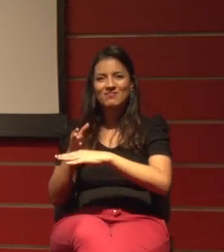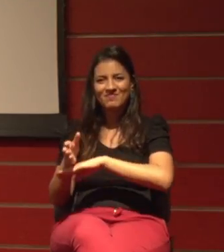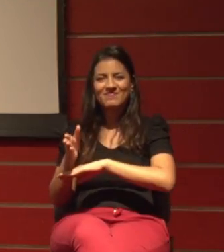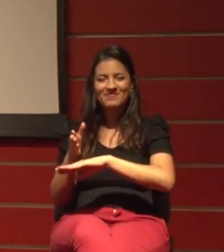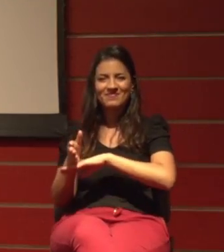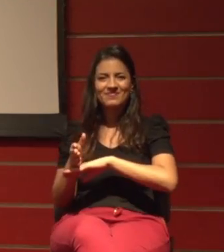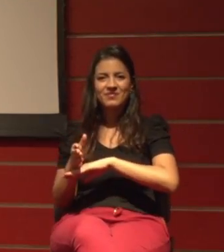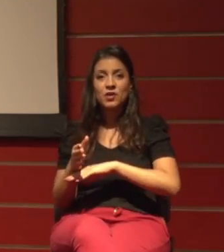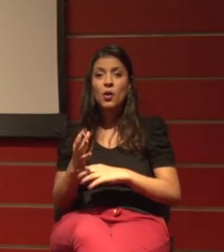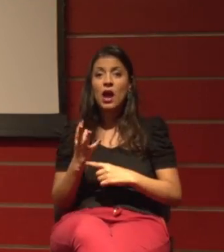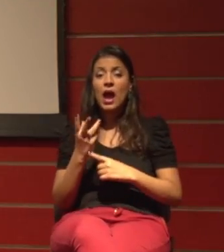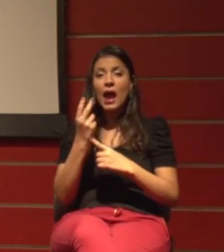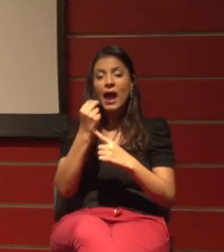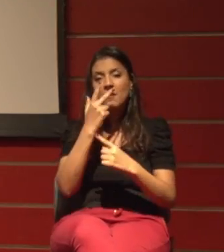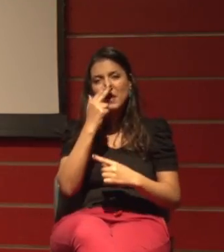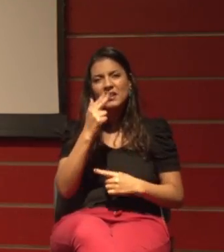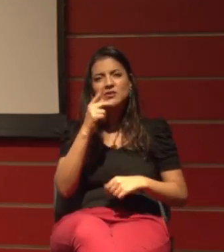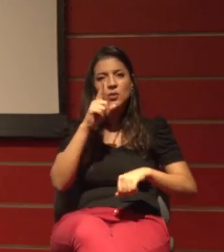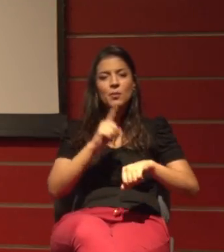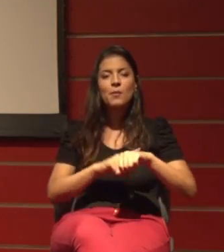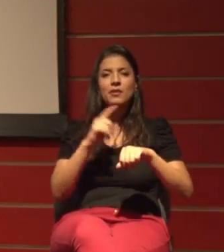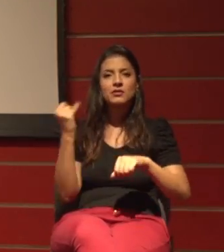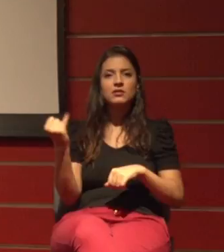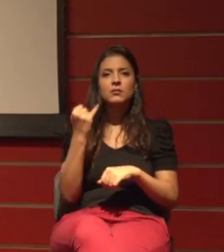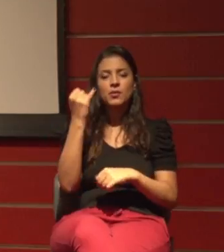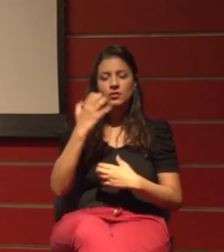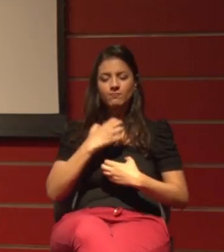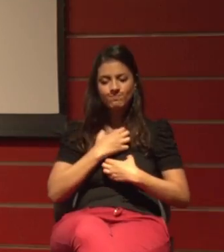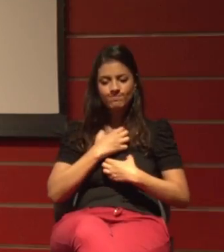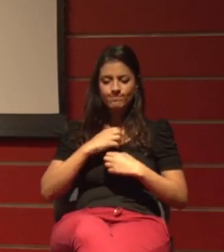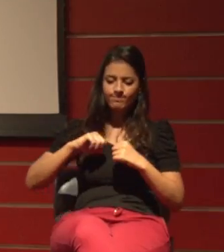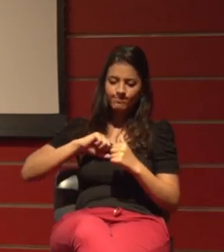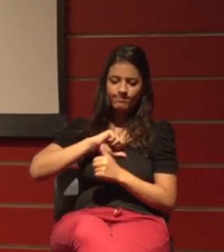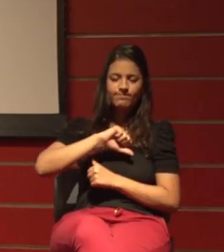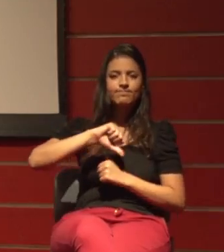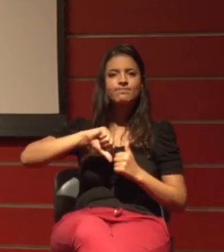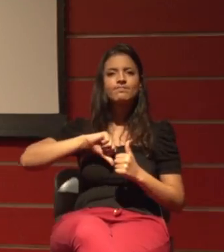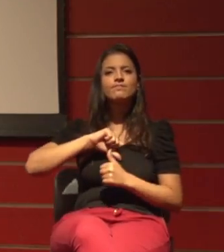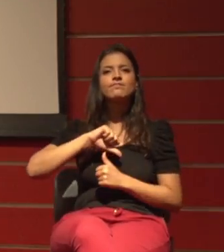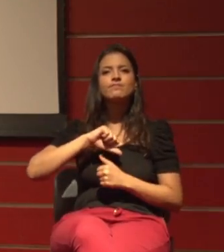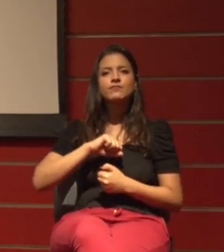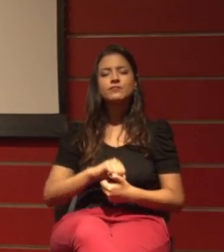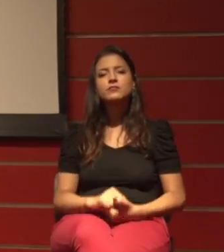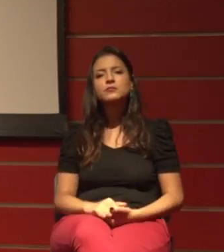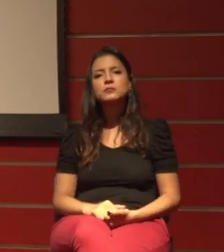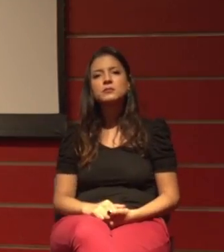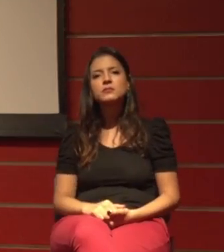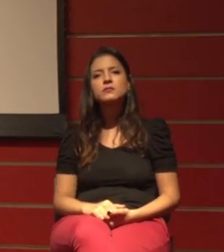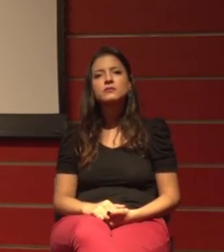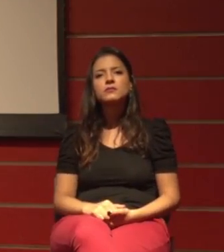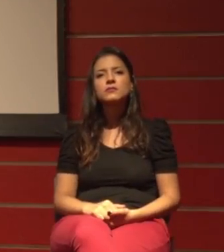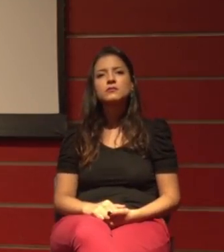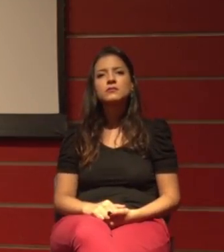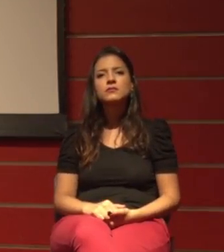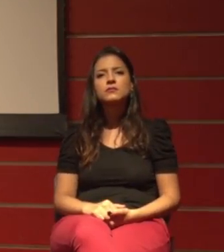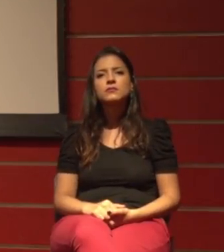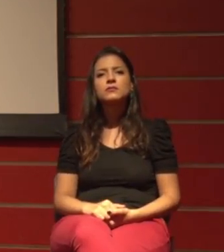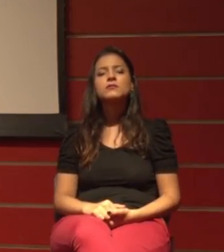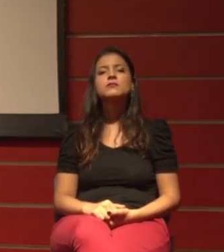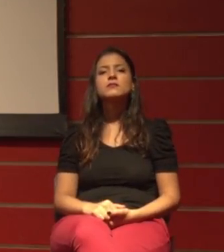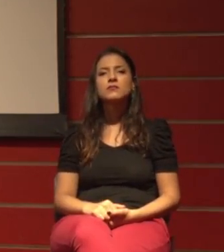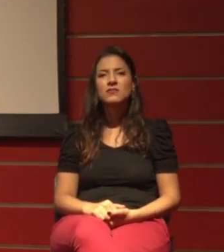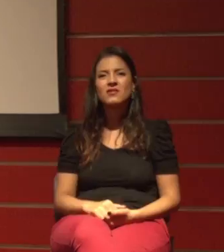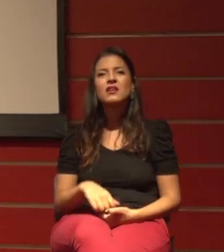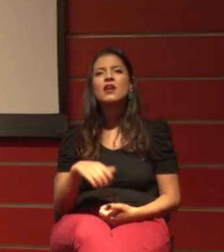de Catarse né de mudar e hoje eu entendo ao mesmo tempo em que me deixa às vezes bem constrangida assim de de